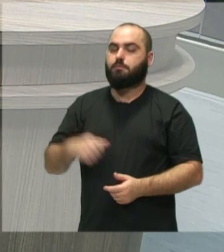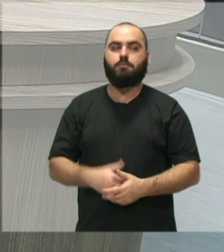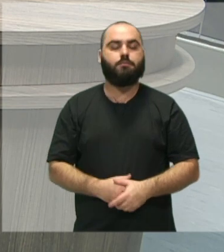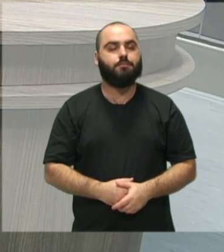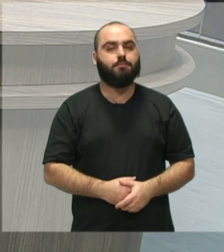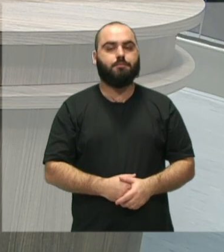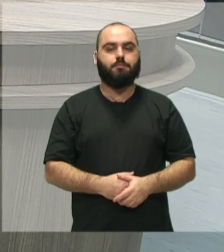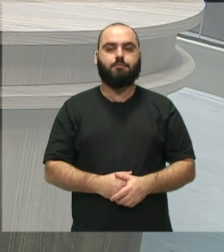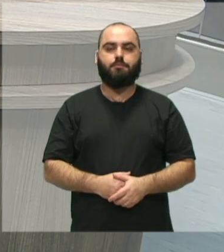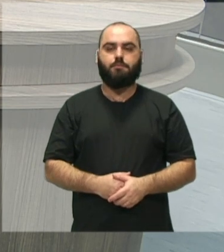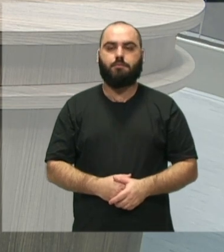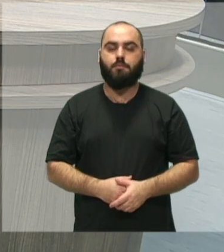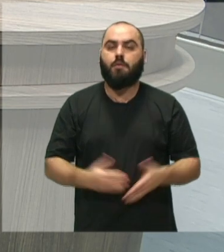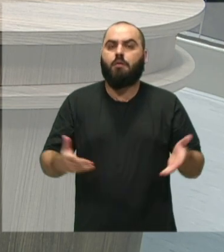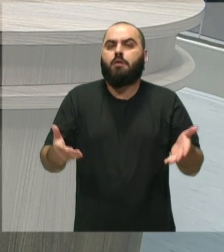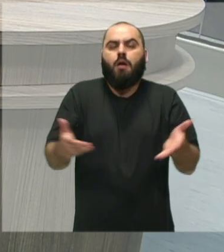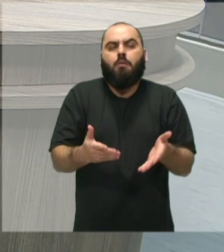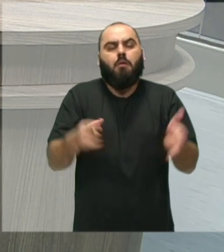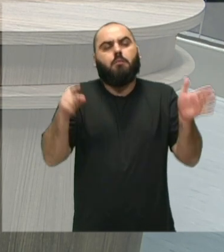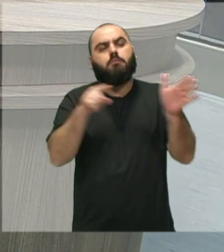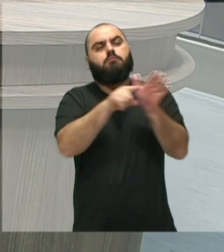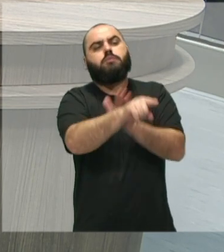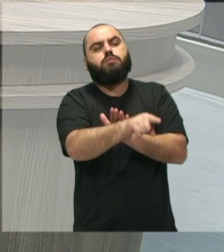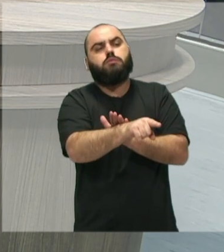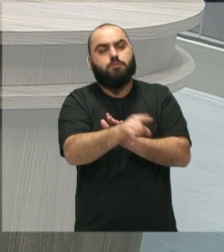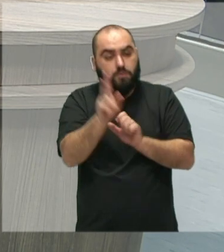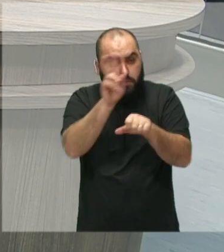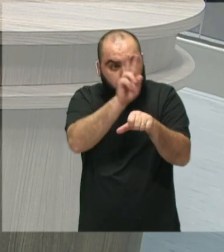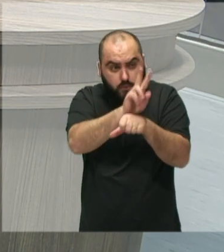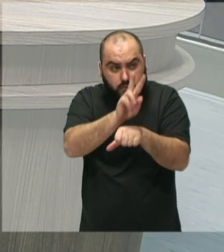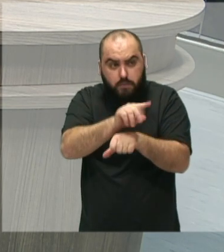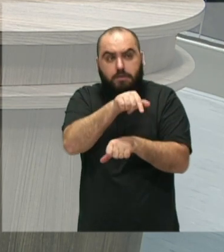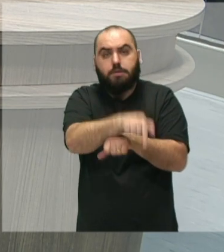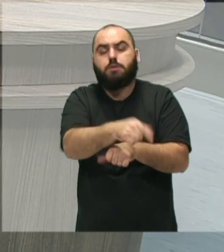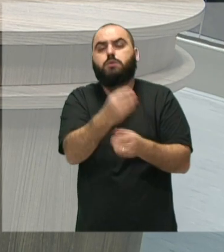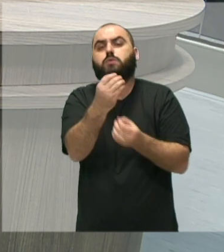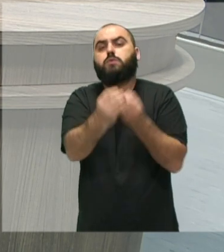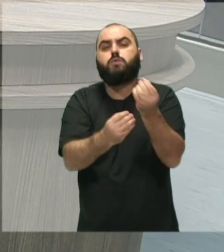E como é que está a conservação desse acervo?